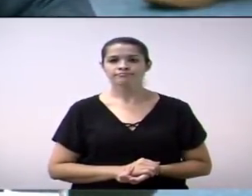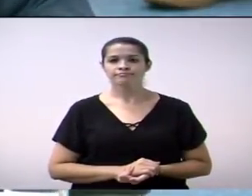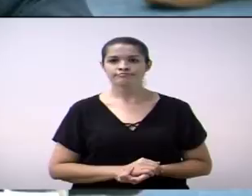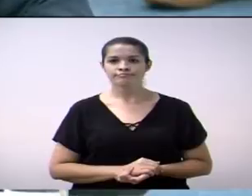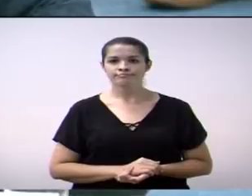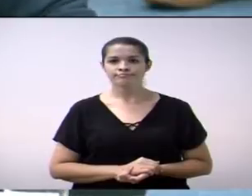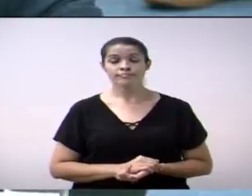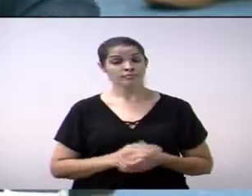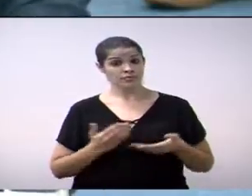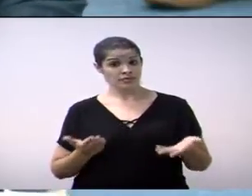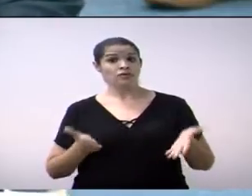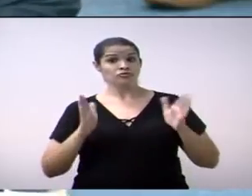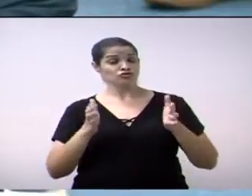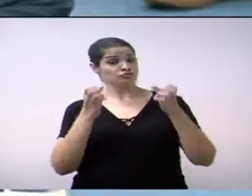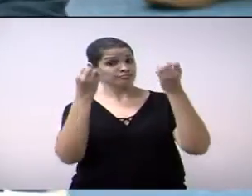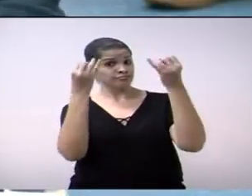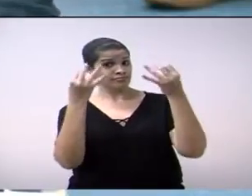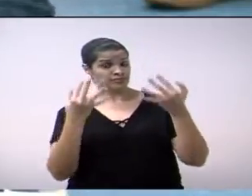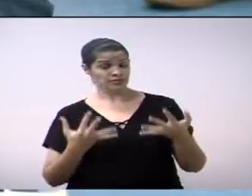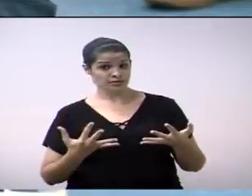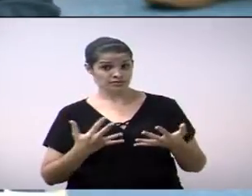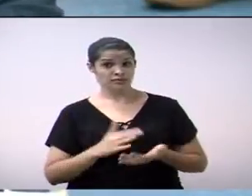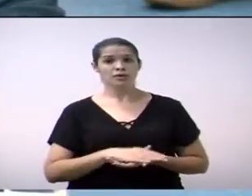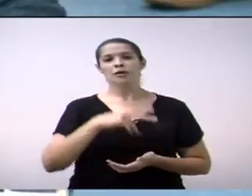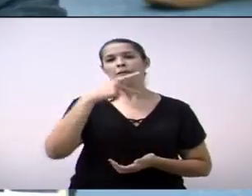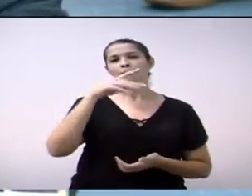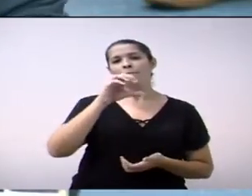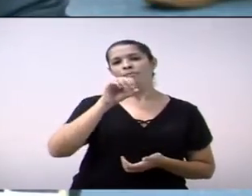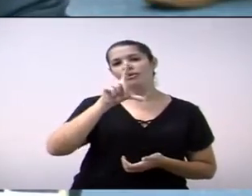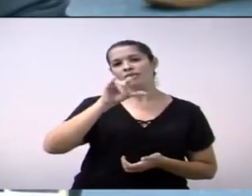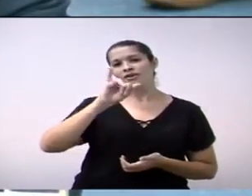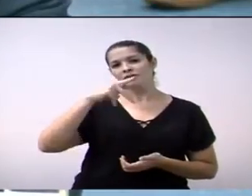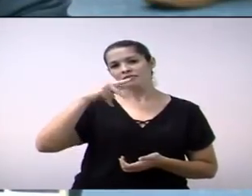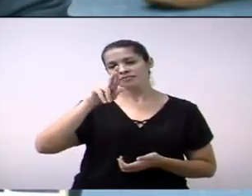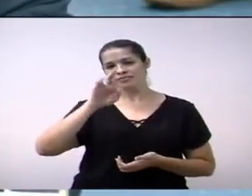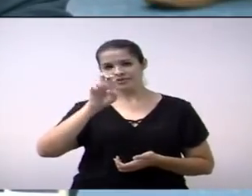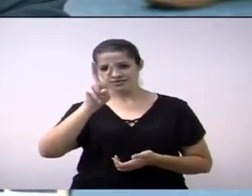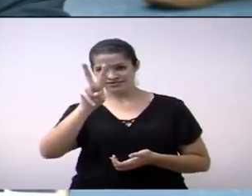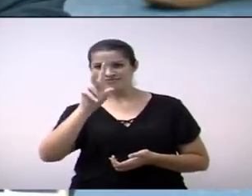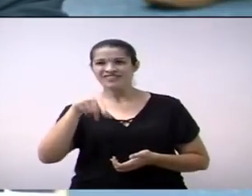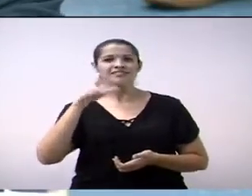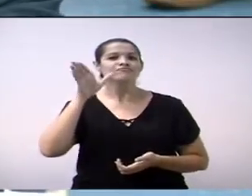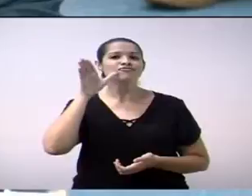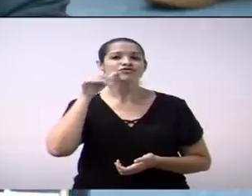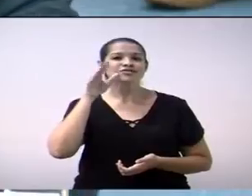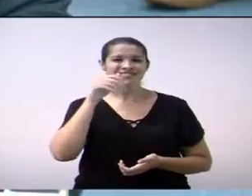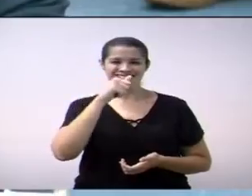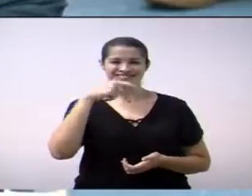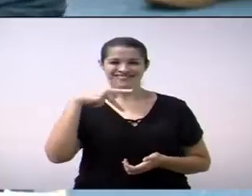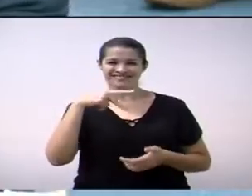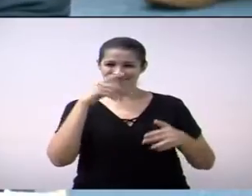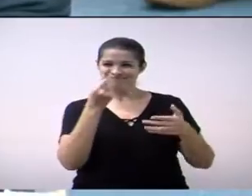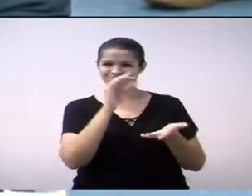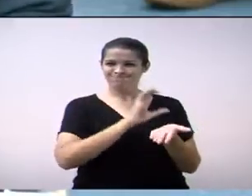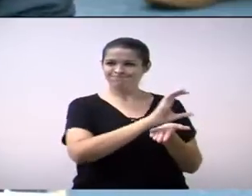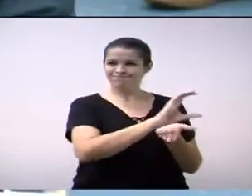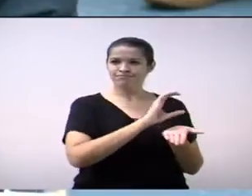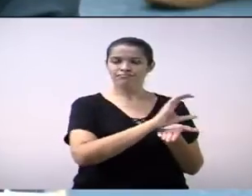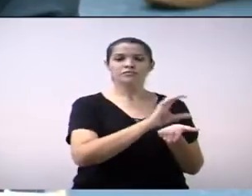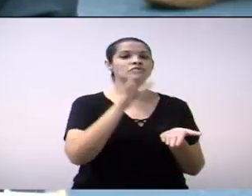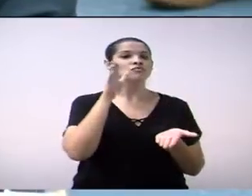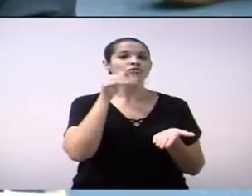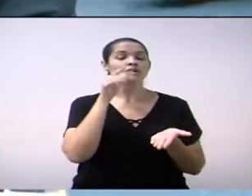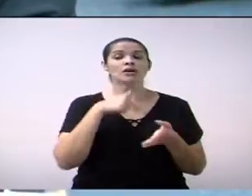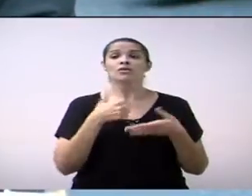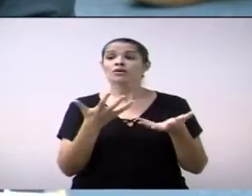Falando em Poliprev, senhor presidente, a população, os servidores que estão aqui, gostaria de falar um pouquinho